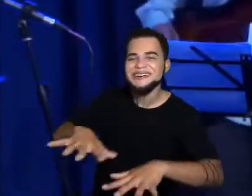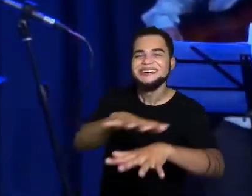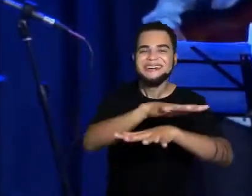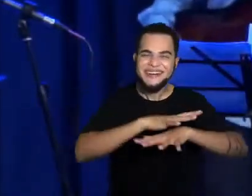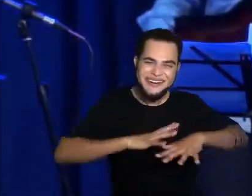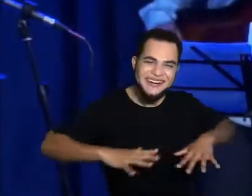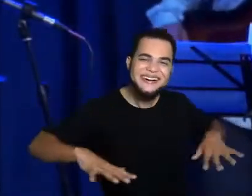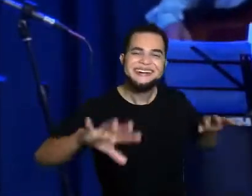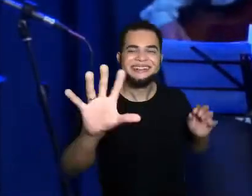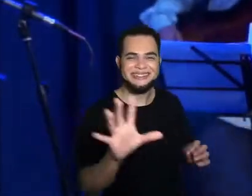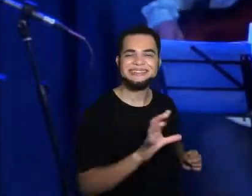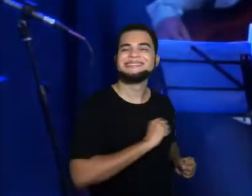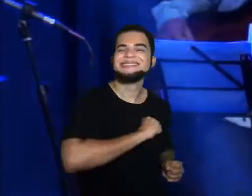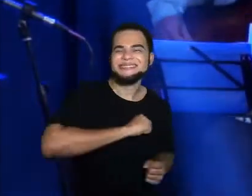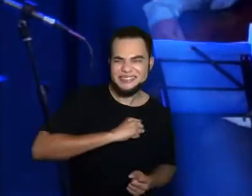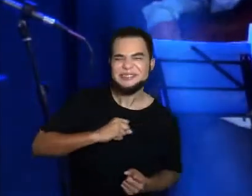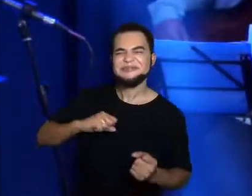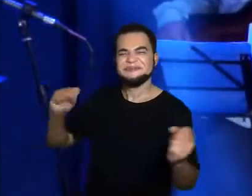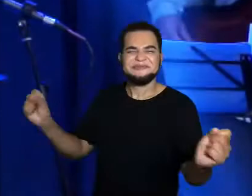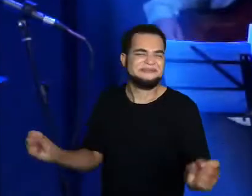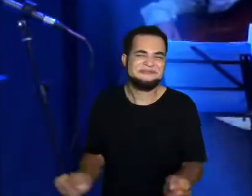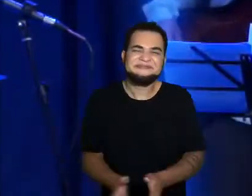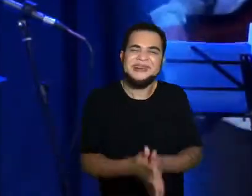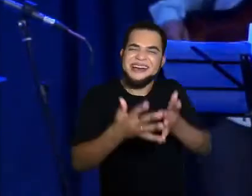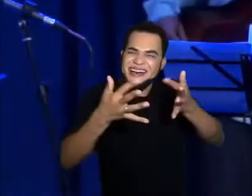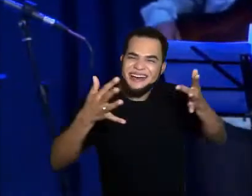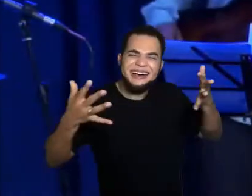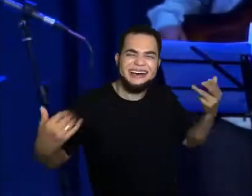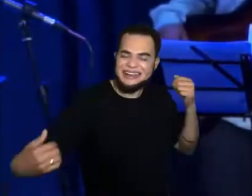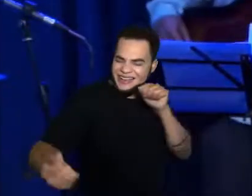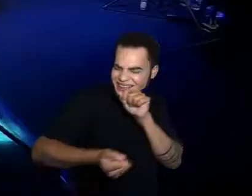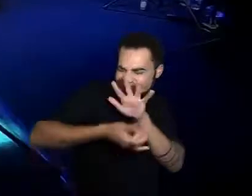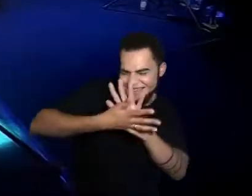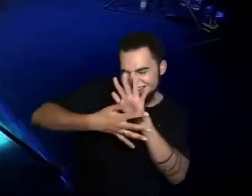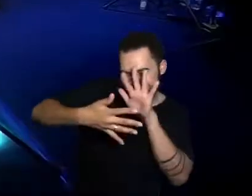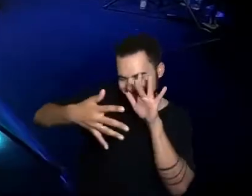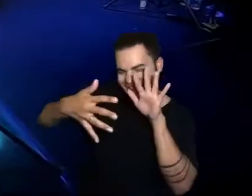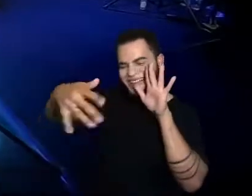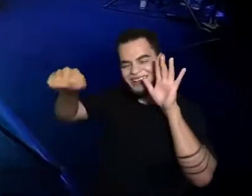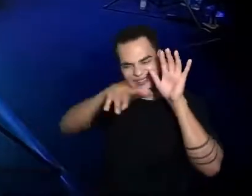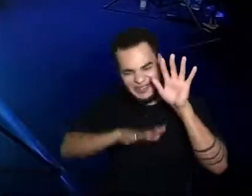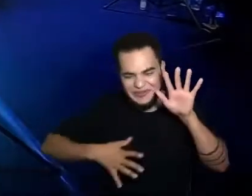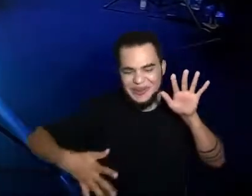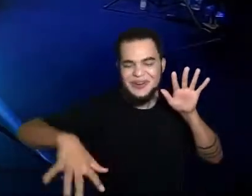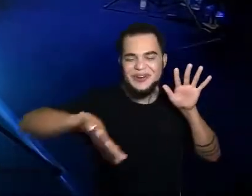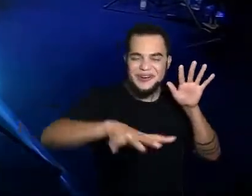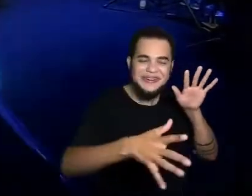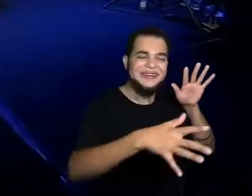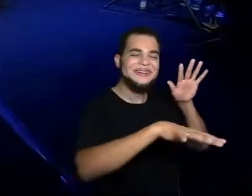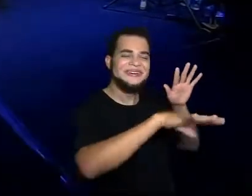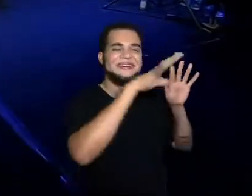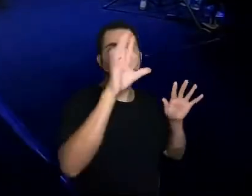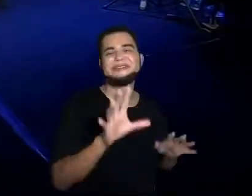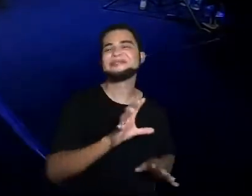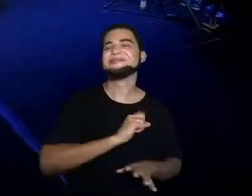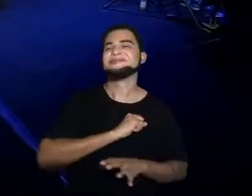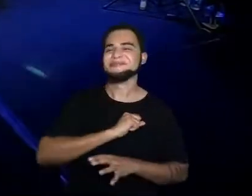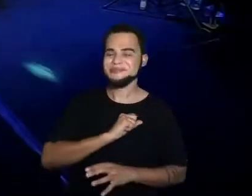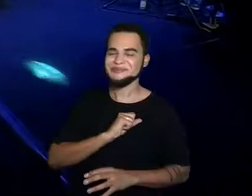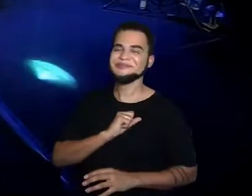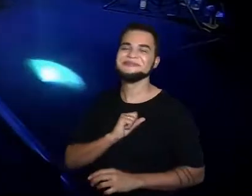do amor. Maravilhosamente clara água no lindo lago do